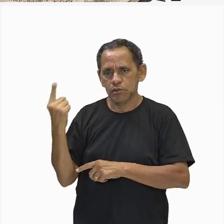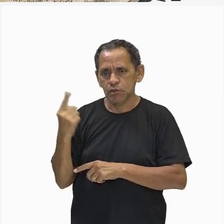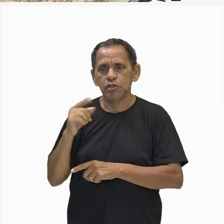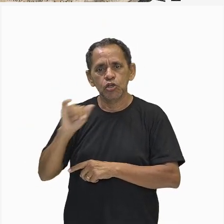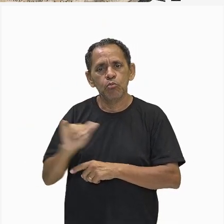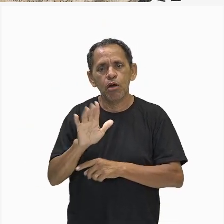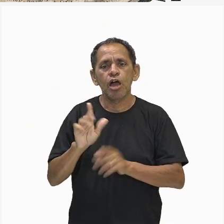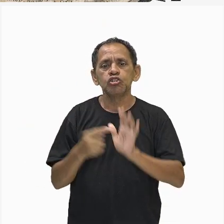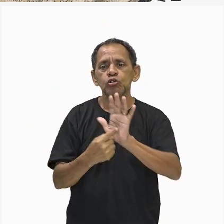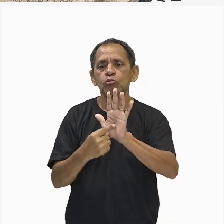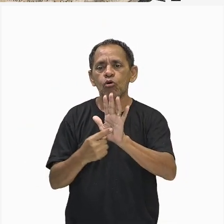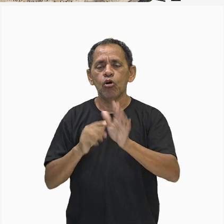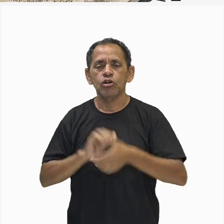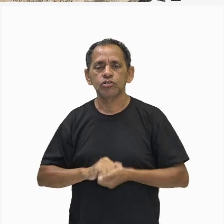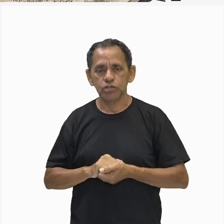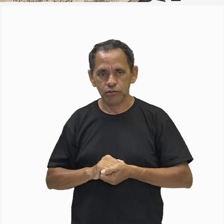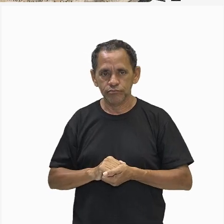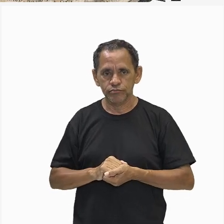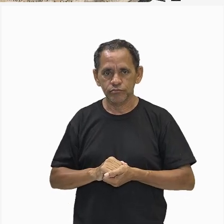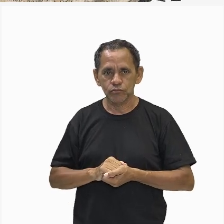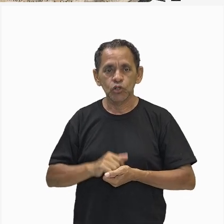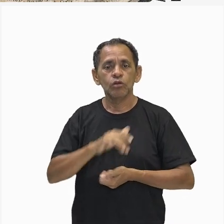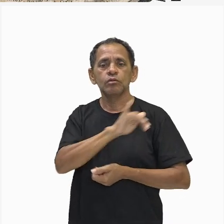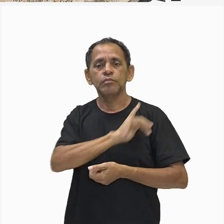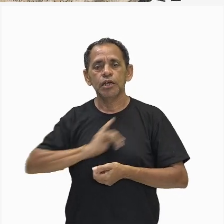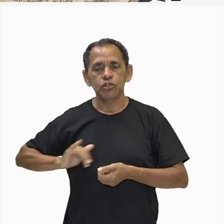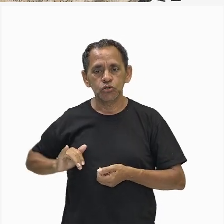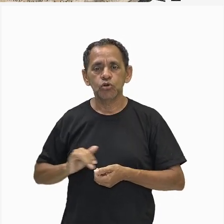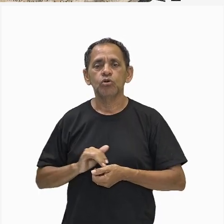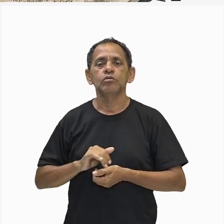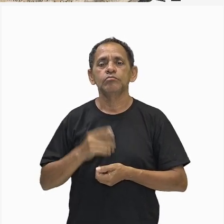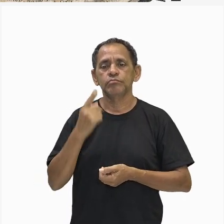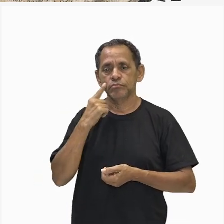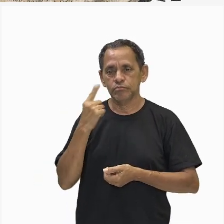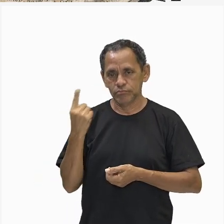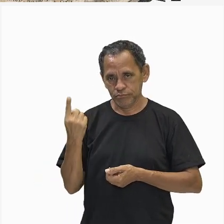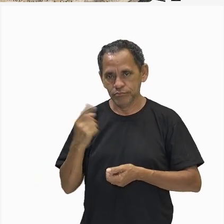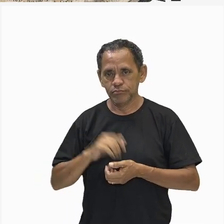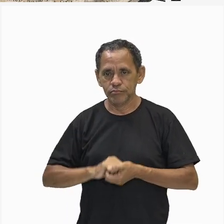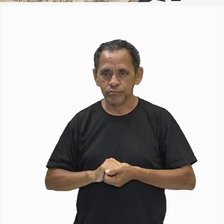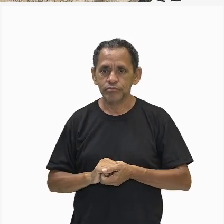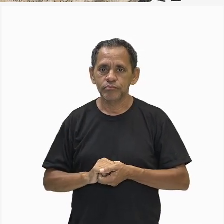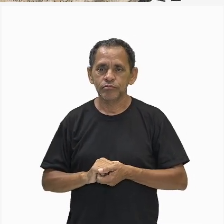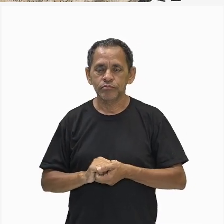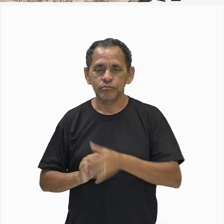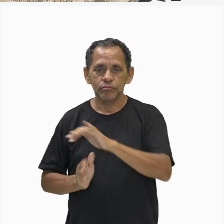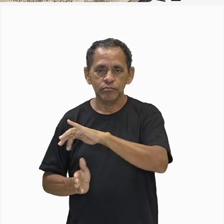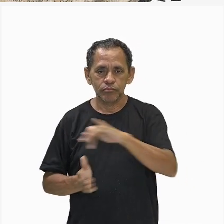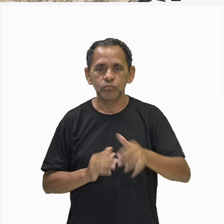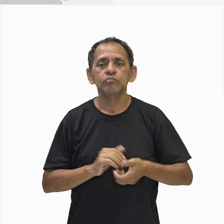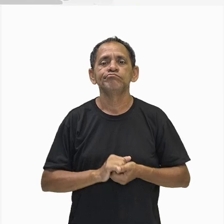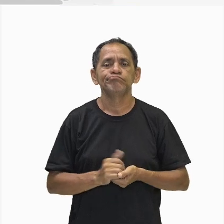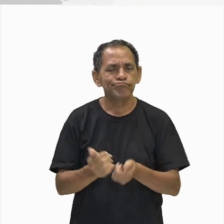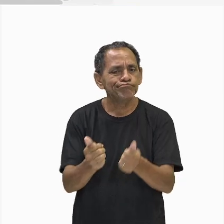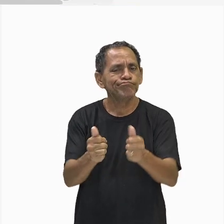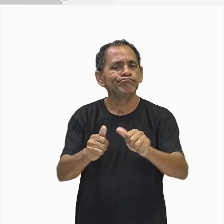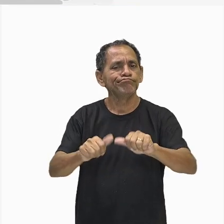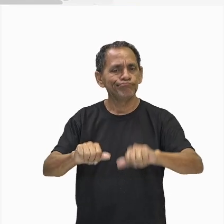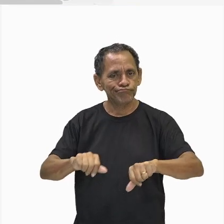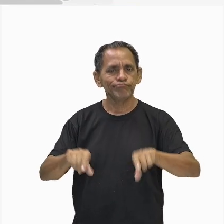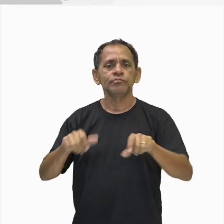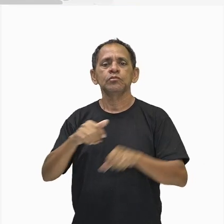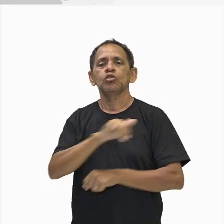Teodósio, tá? Então, olha só, vamos falar aí sobre essa parte, então, né, de crise ainda no Império. Após